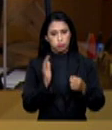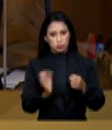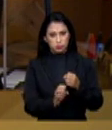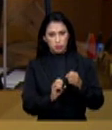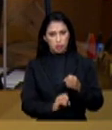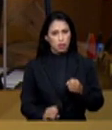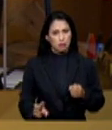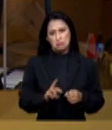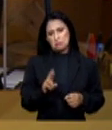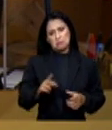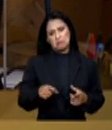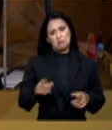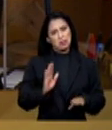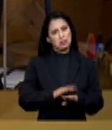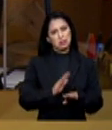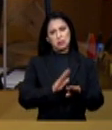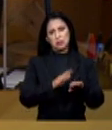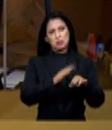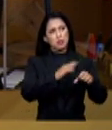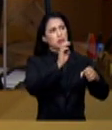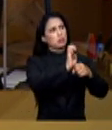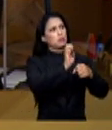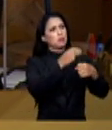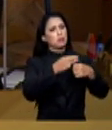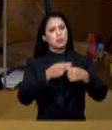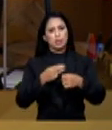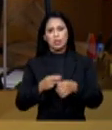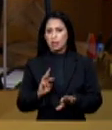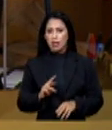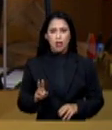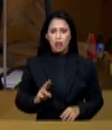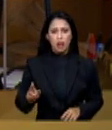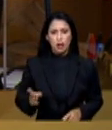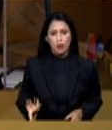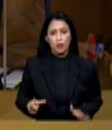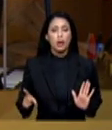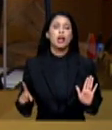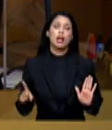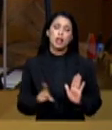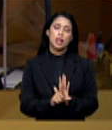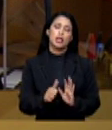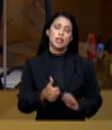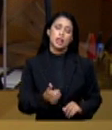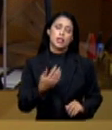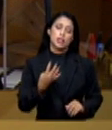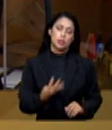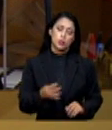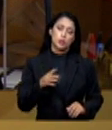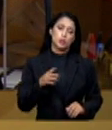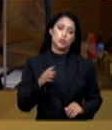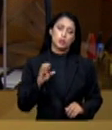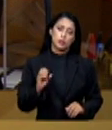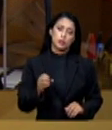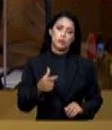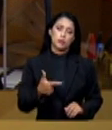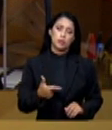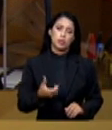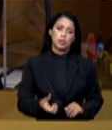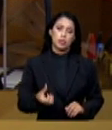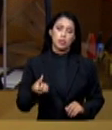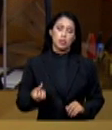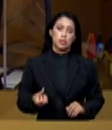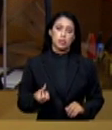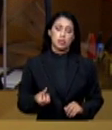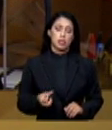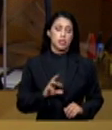não viola autonomia 200 federativos subnacionais na medida em que a lei 14026 não atribui